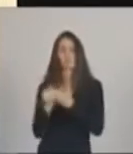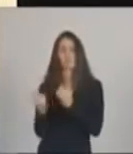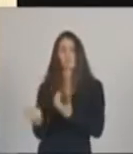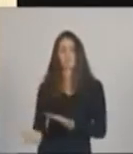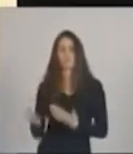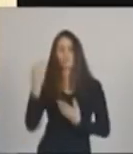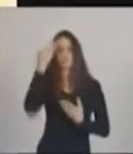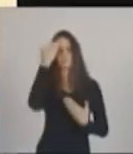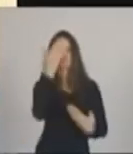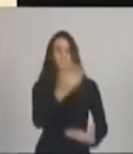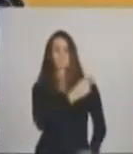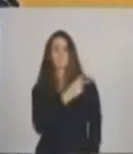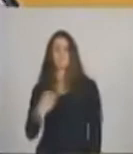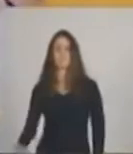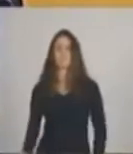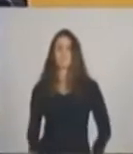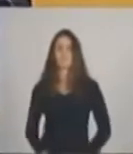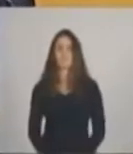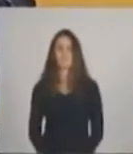presidente.